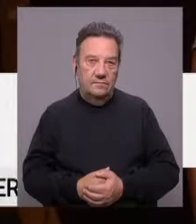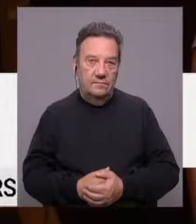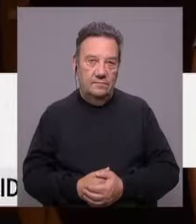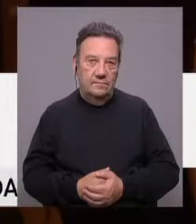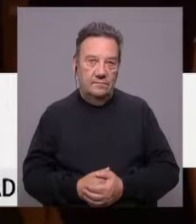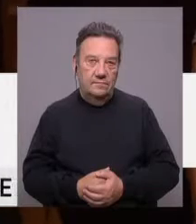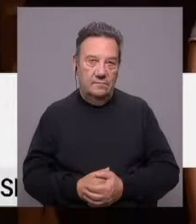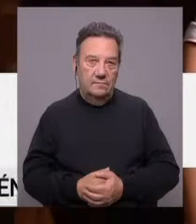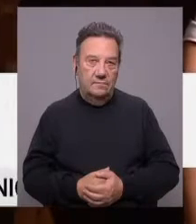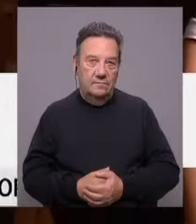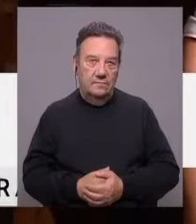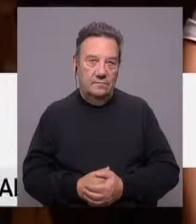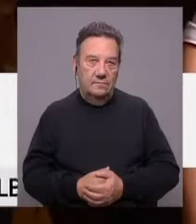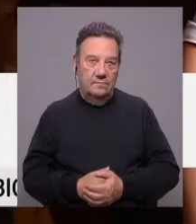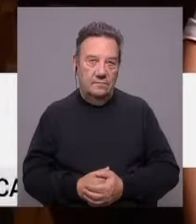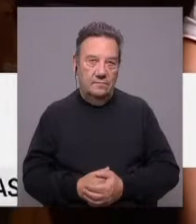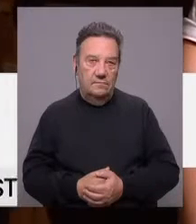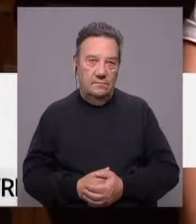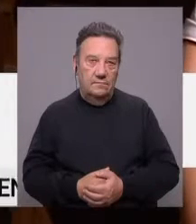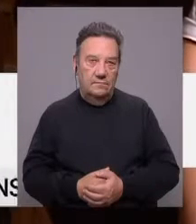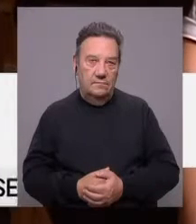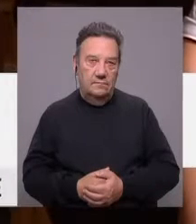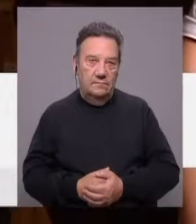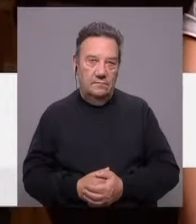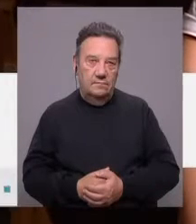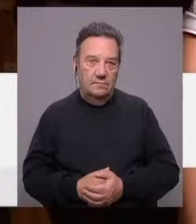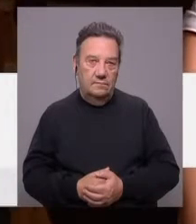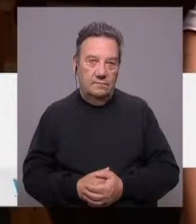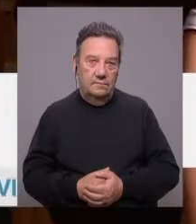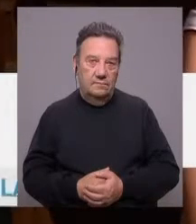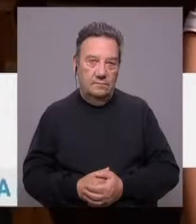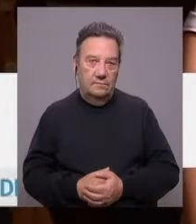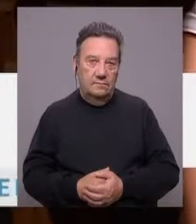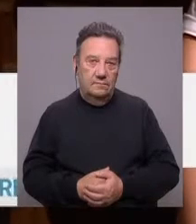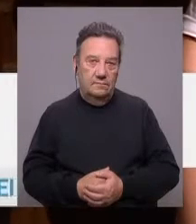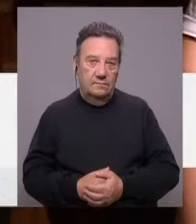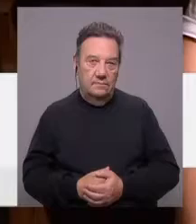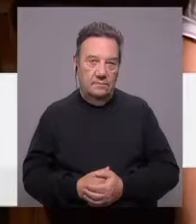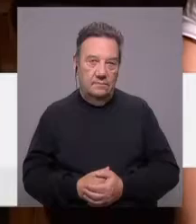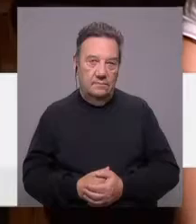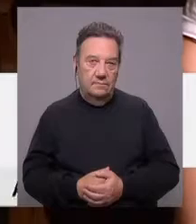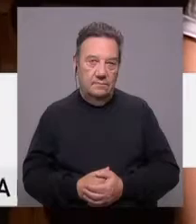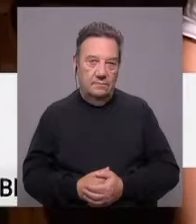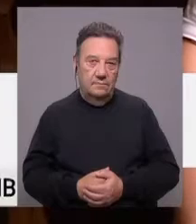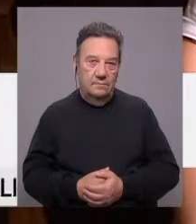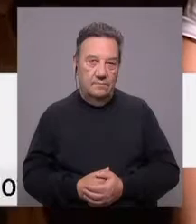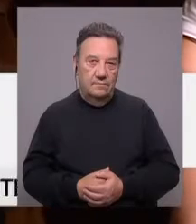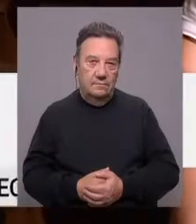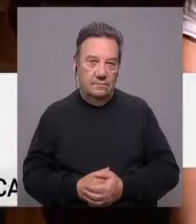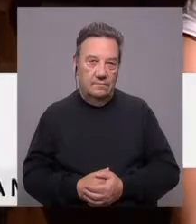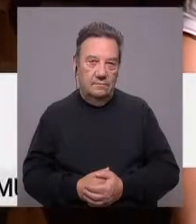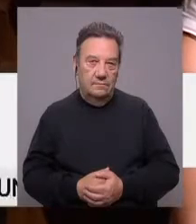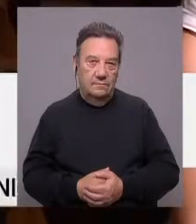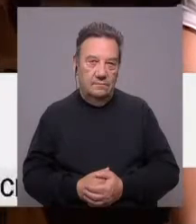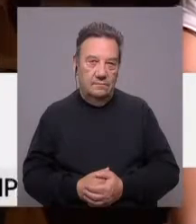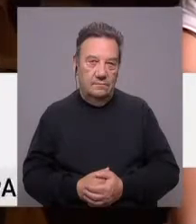suspirar al verde prado, al verde